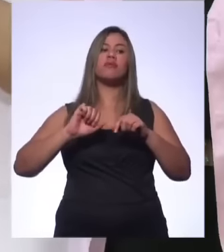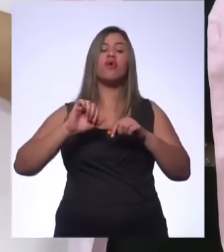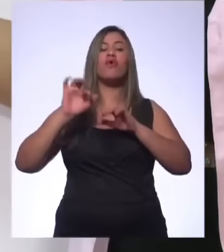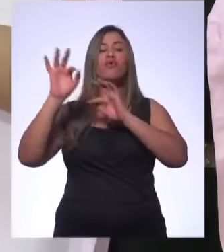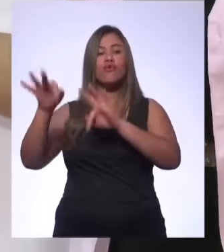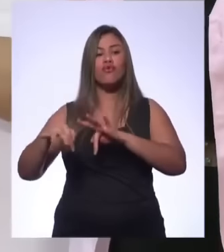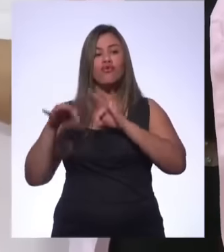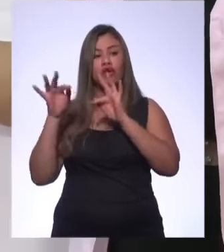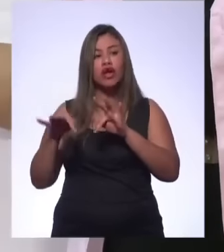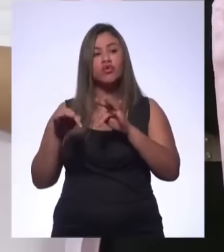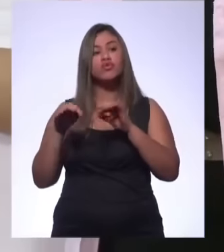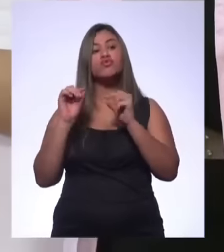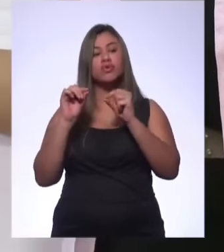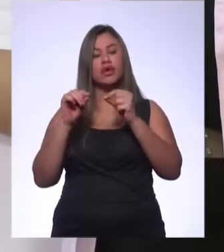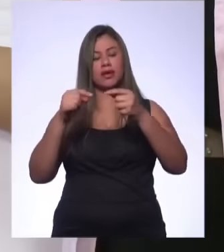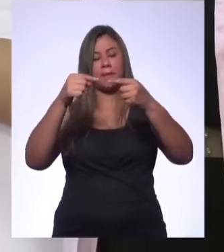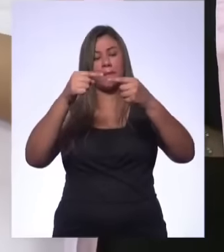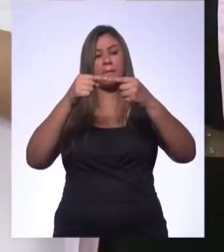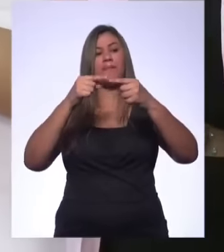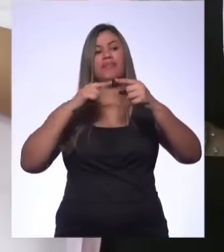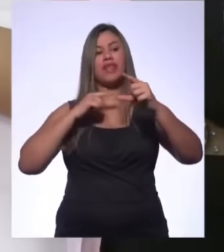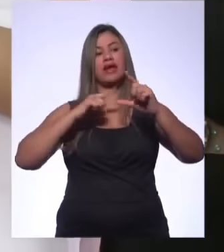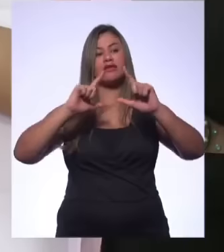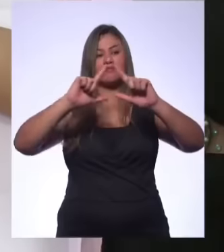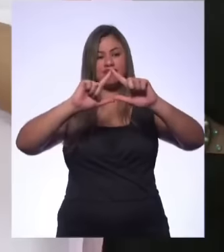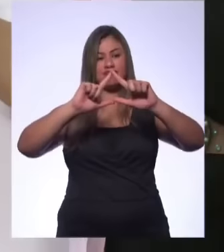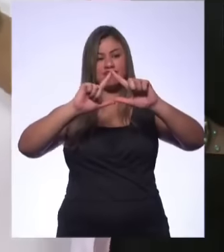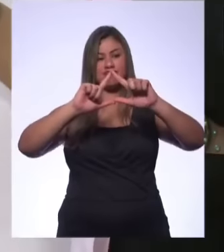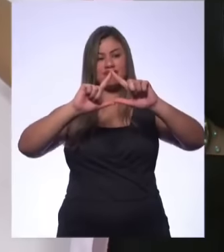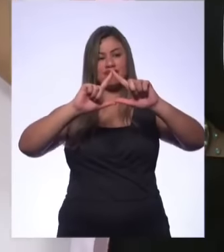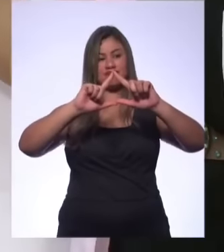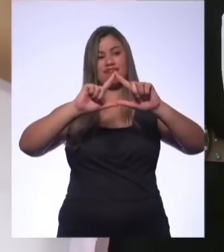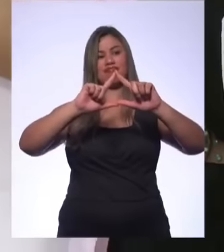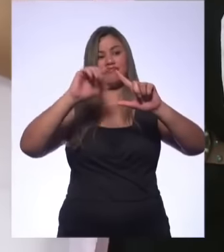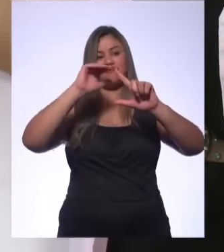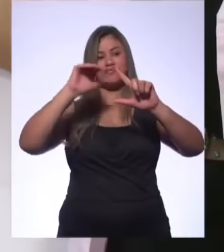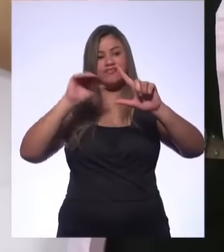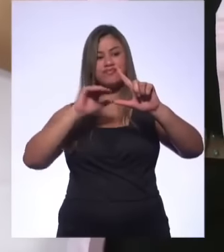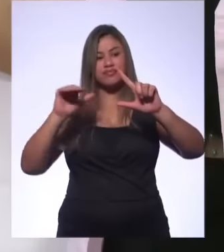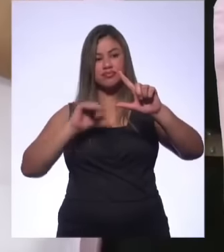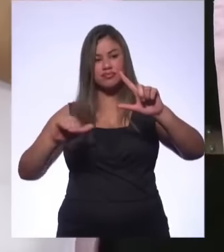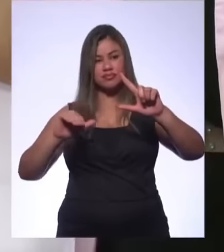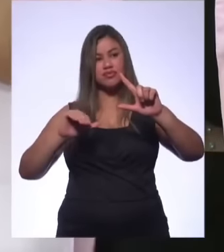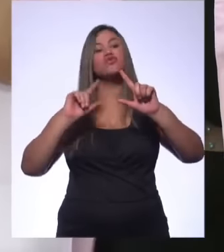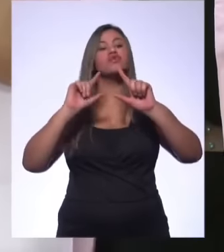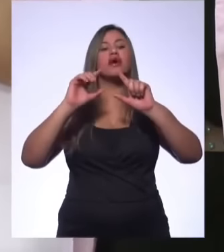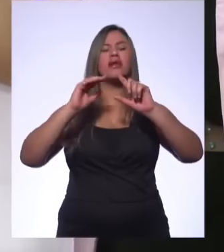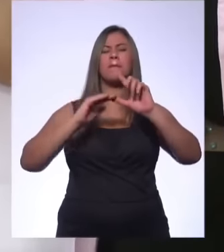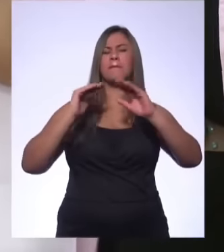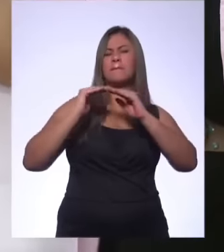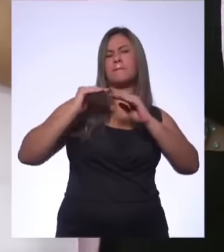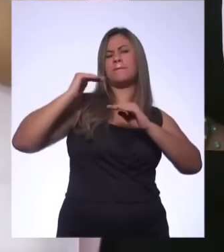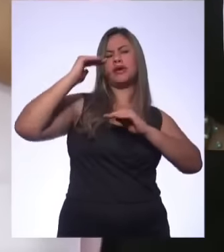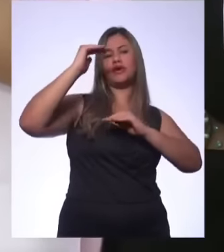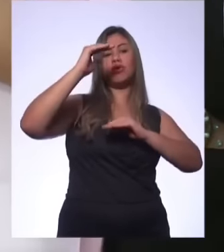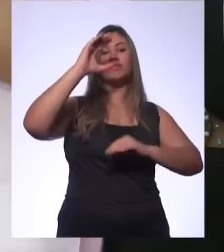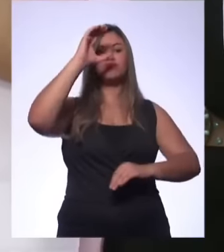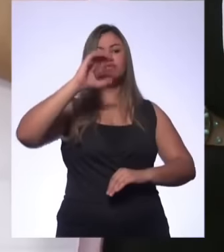feudalismo, nós temos aqui uma hierarquia. A sociedade feudal funciona assim, ó. Lá em cima, nós temos o